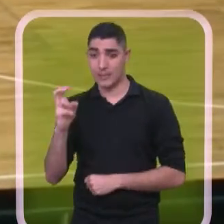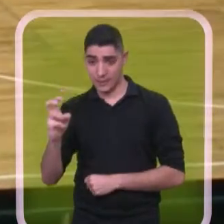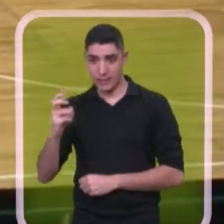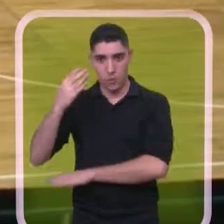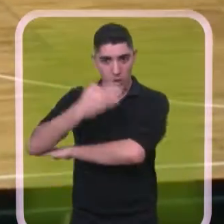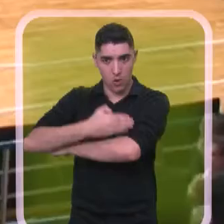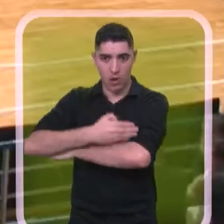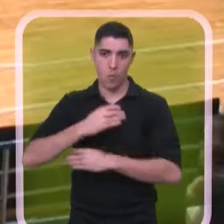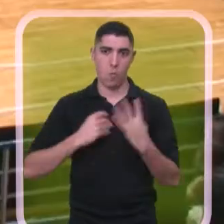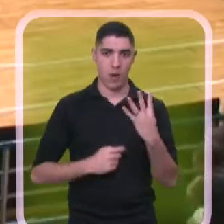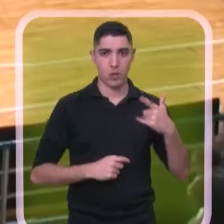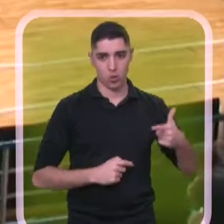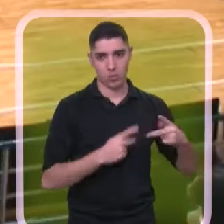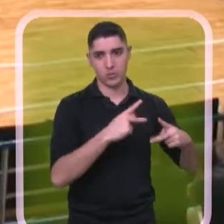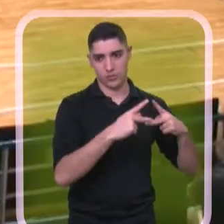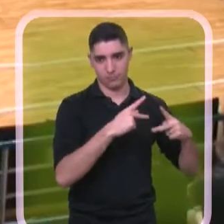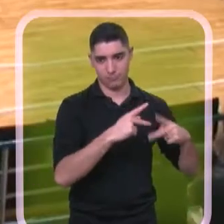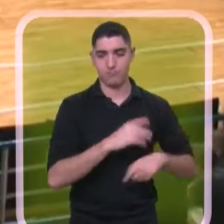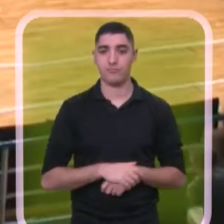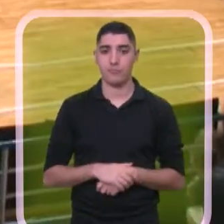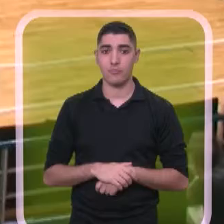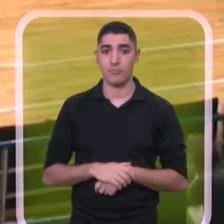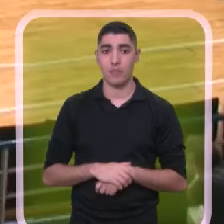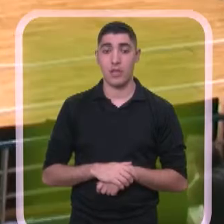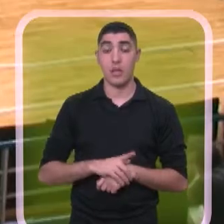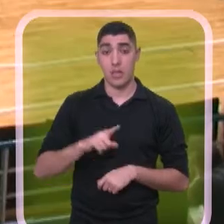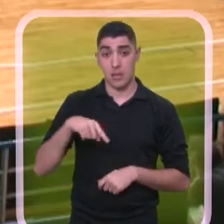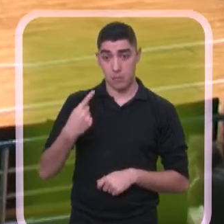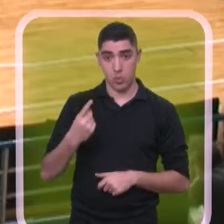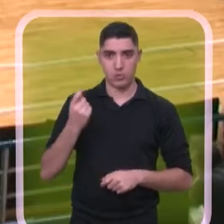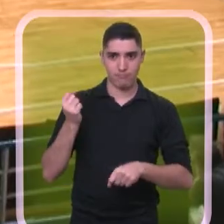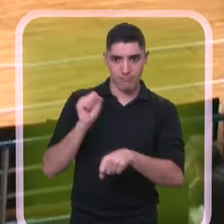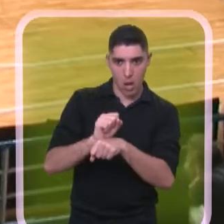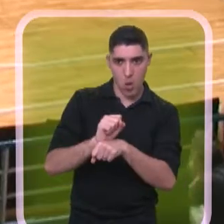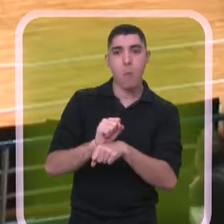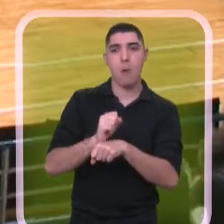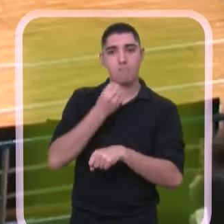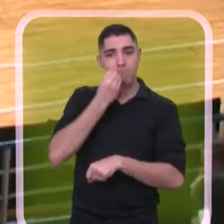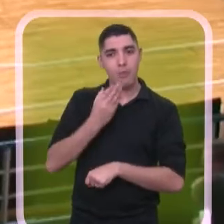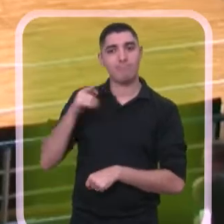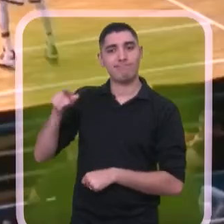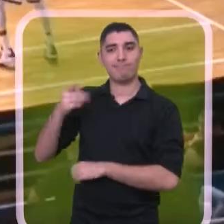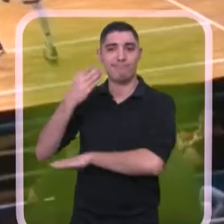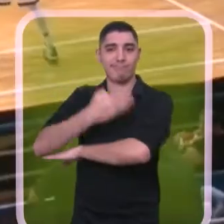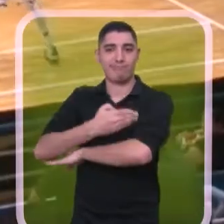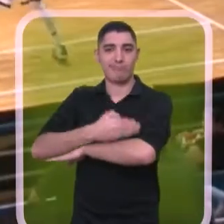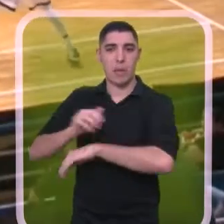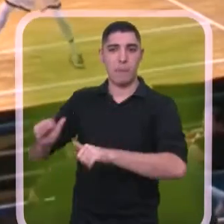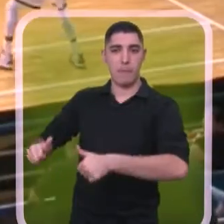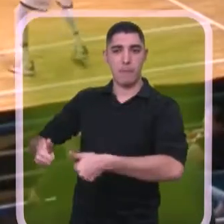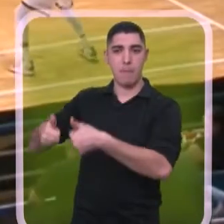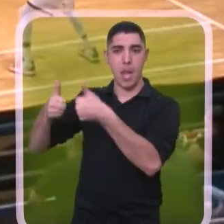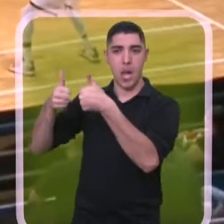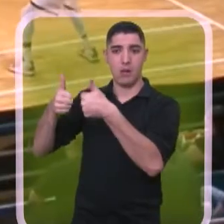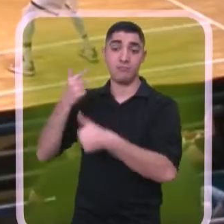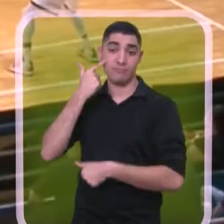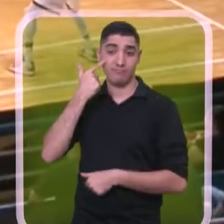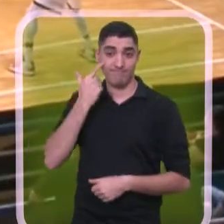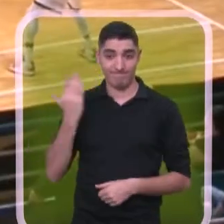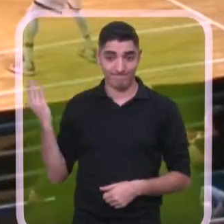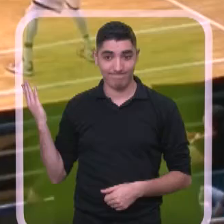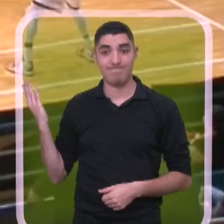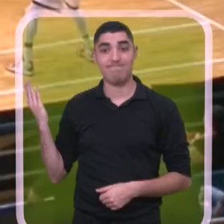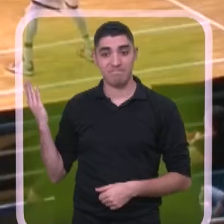Rio Claro. A paralisação do primeiro para o segundo tempo fez bem para o Rio Claro, que começou a abrir vantagem